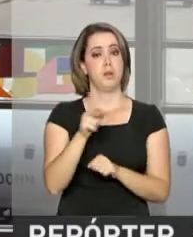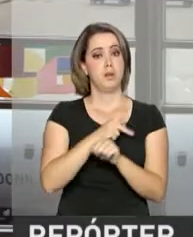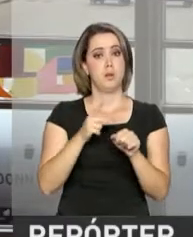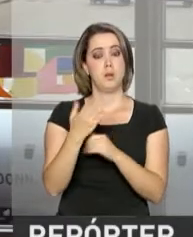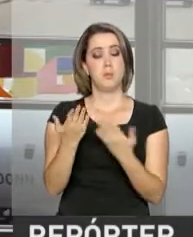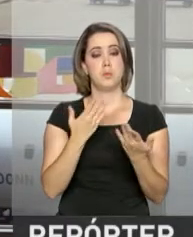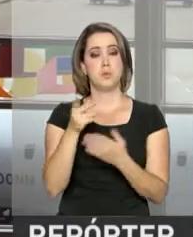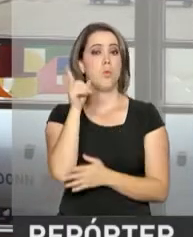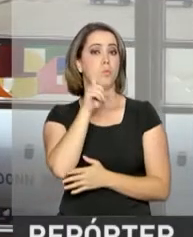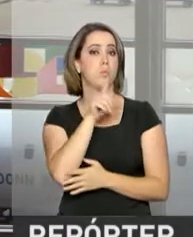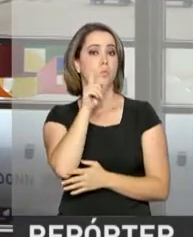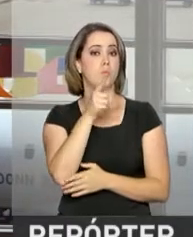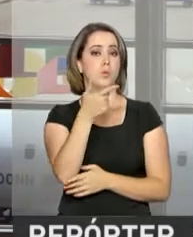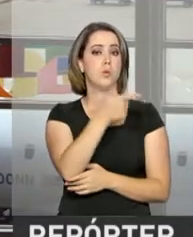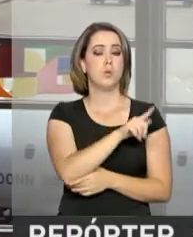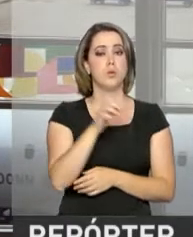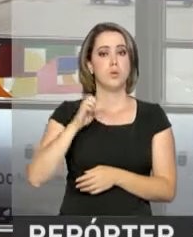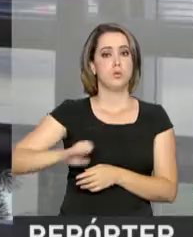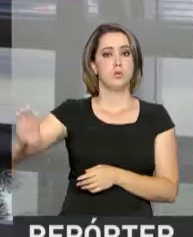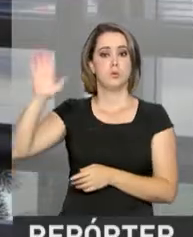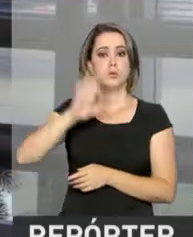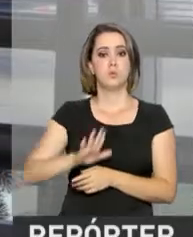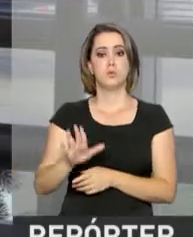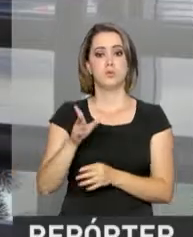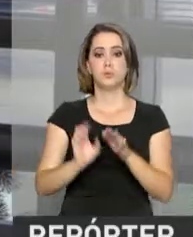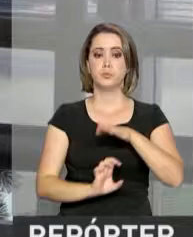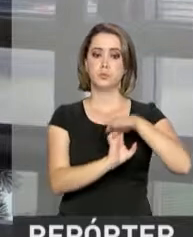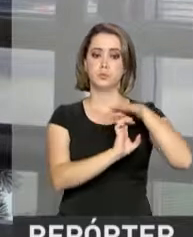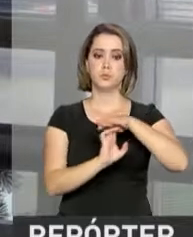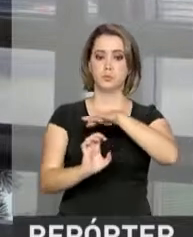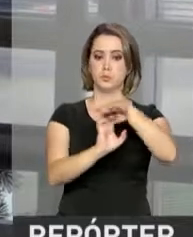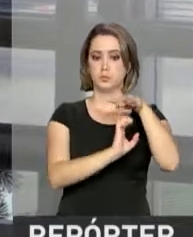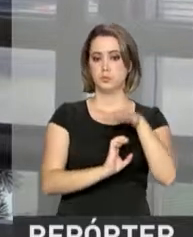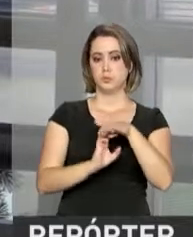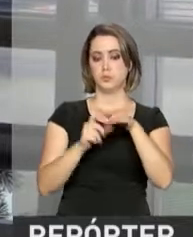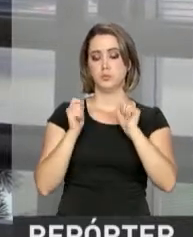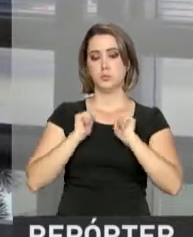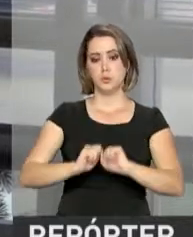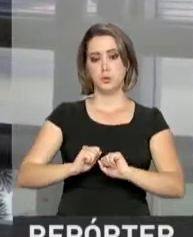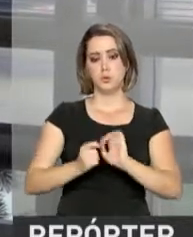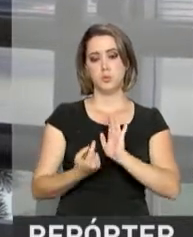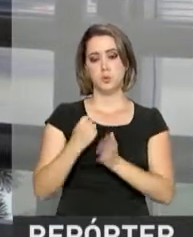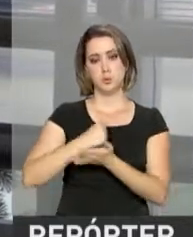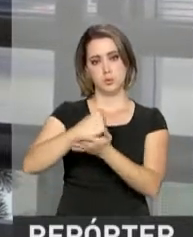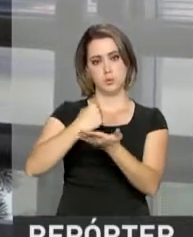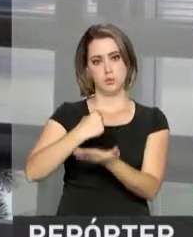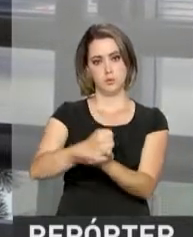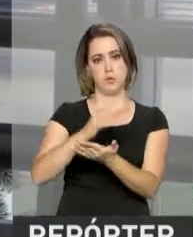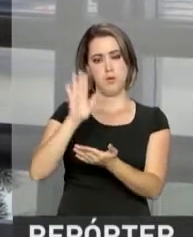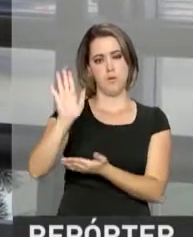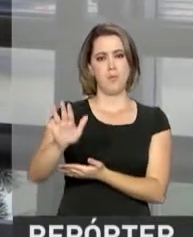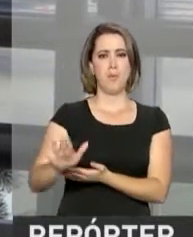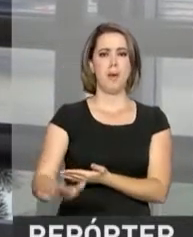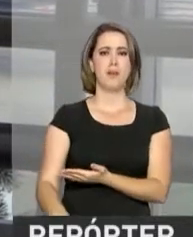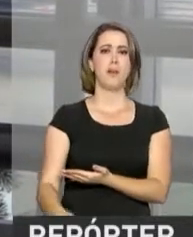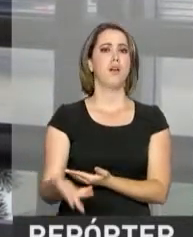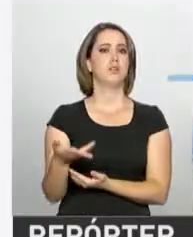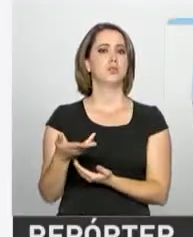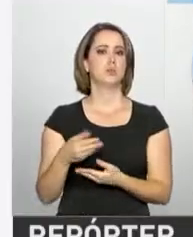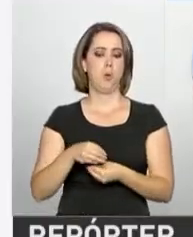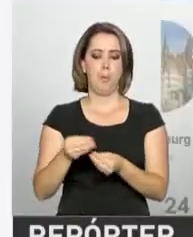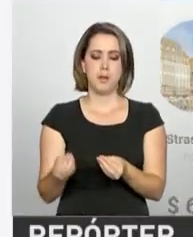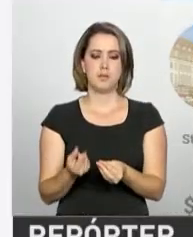como Estados Unidos e os da União Europeia, empresas de baixo custo conseguem oferecer passagens a preços muito